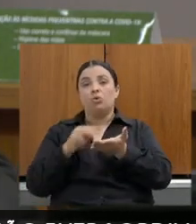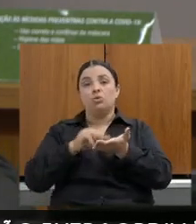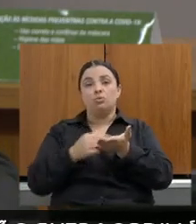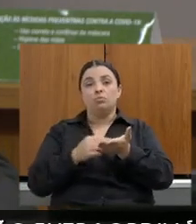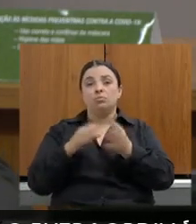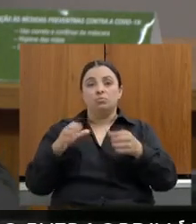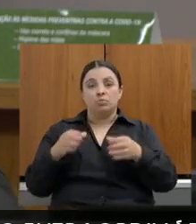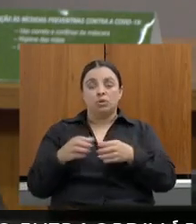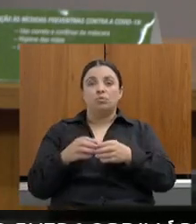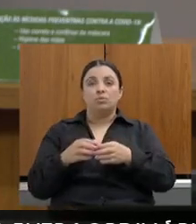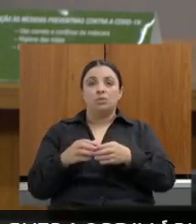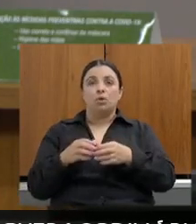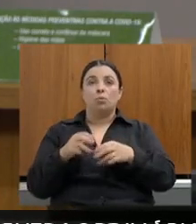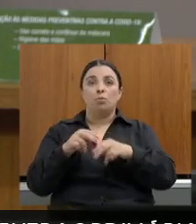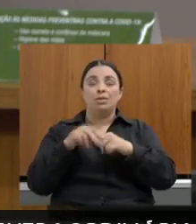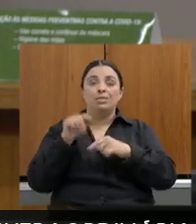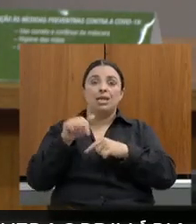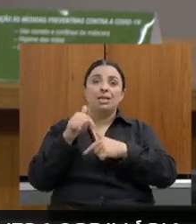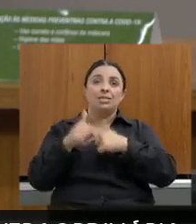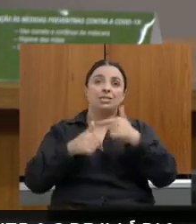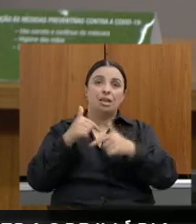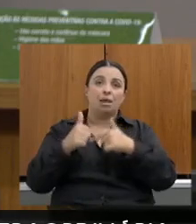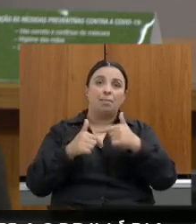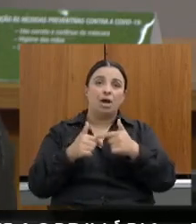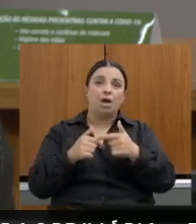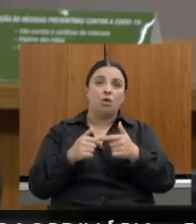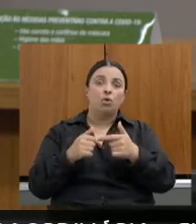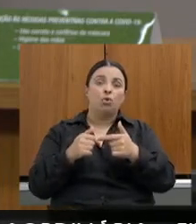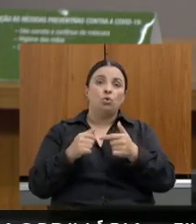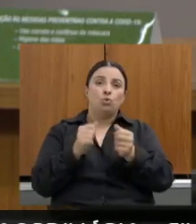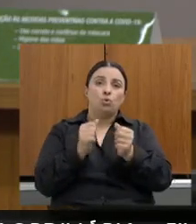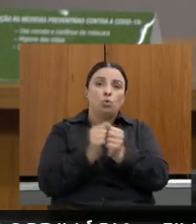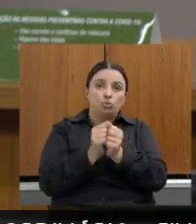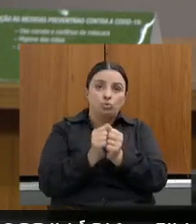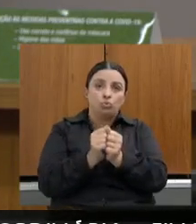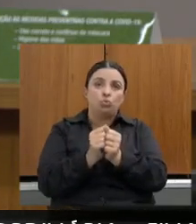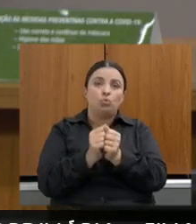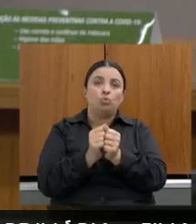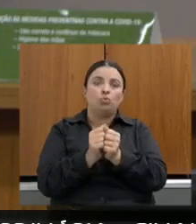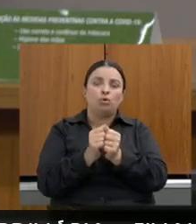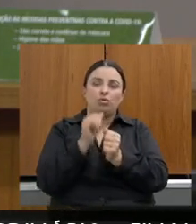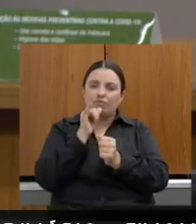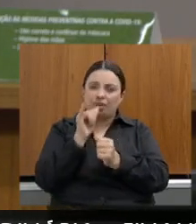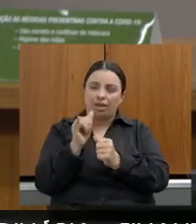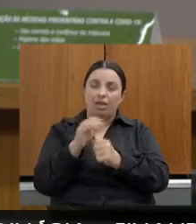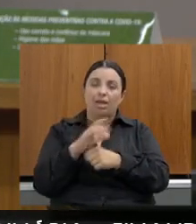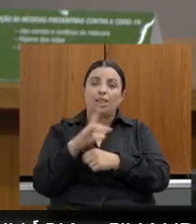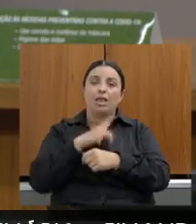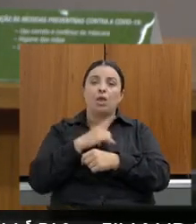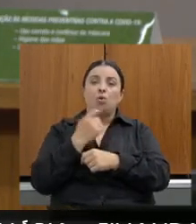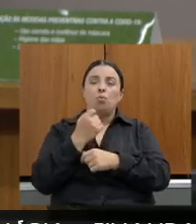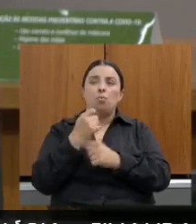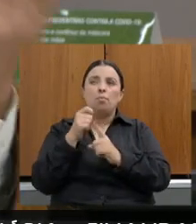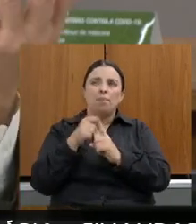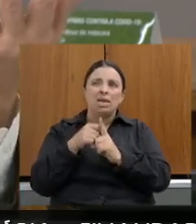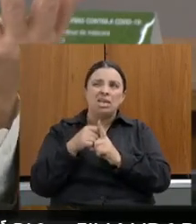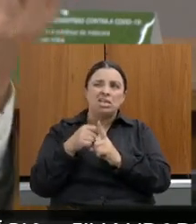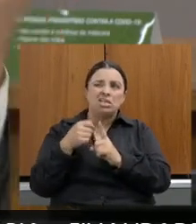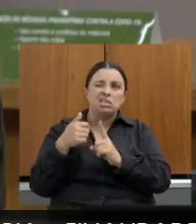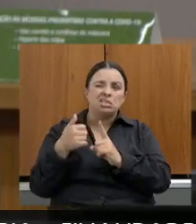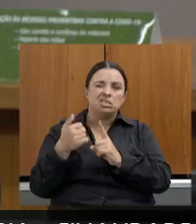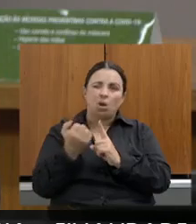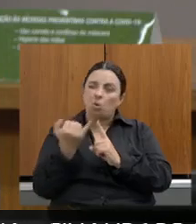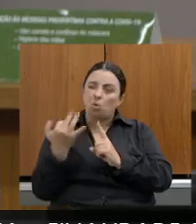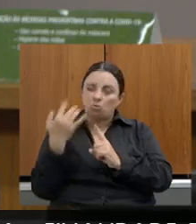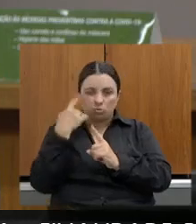trabalho esse trabalho o ponto que eu te falei agora tem já um mês e pouco comissão integrada da Polícia